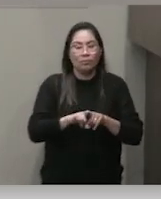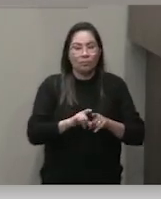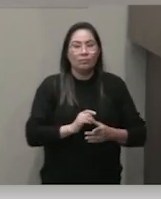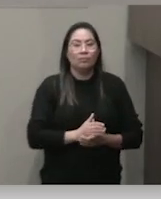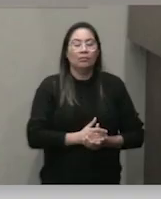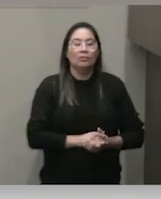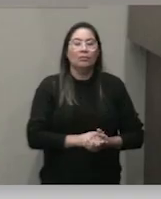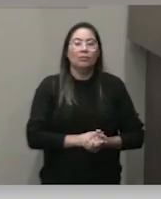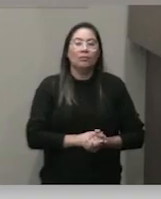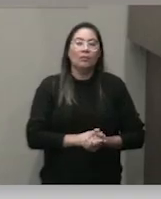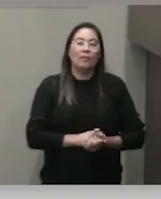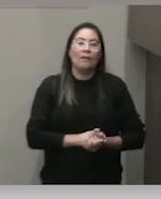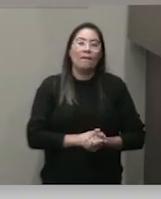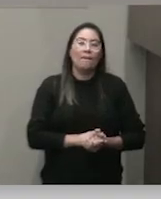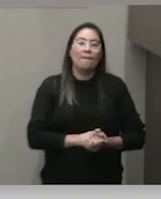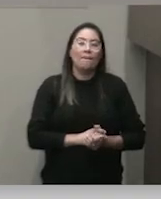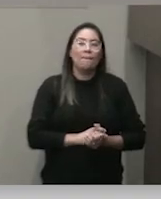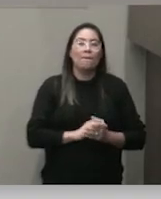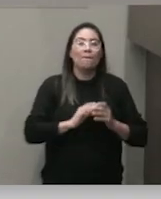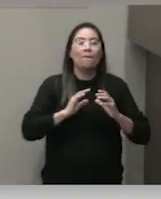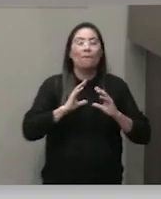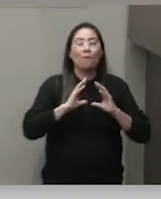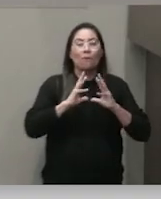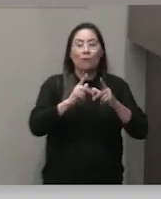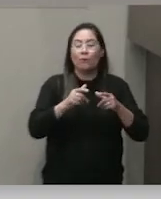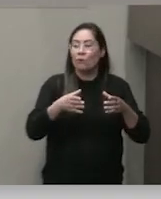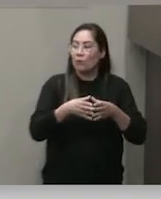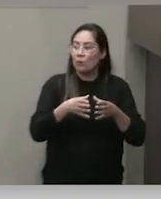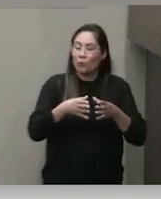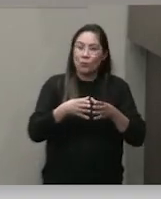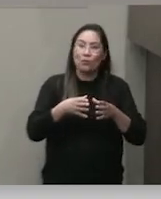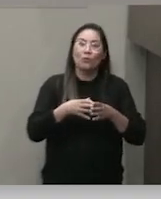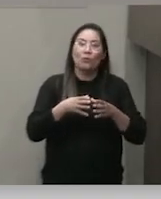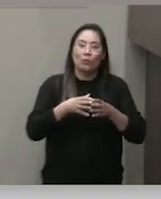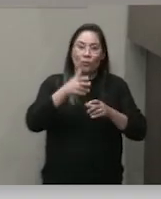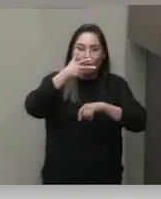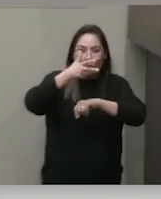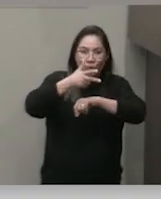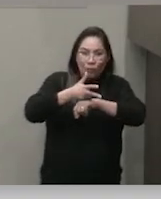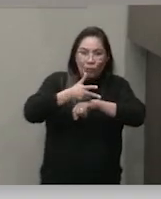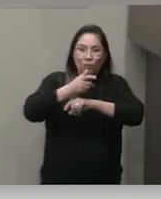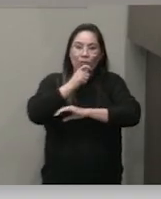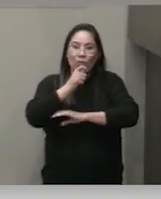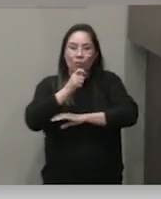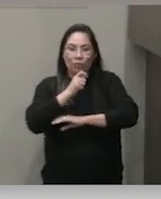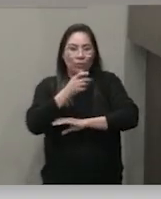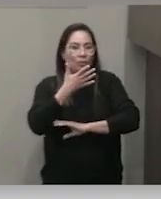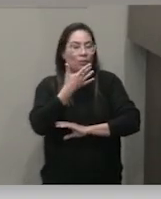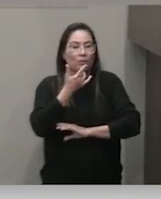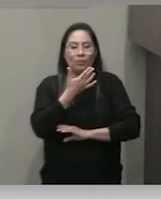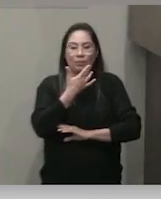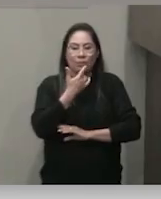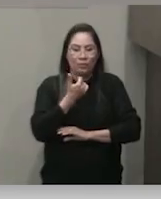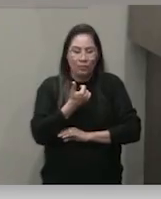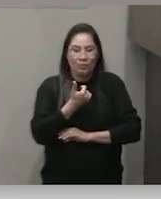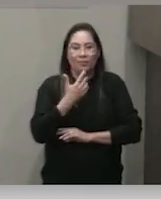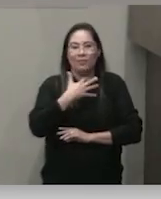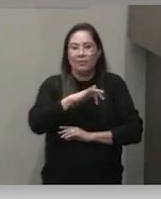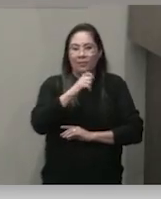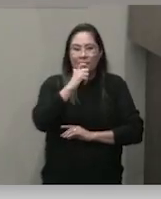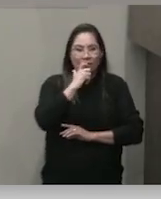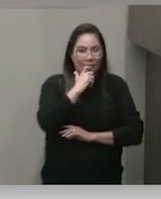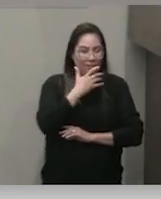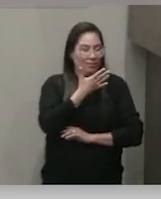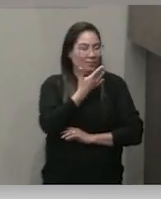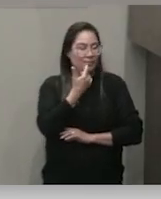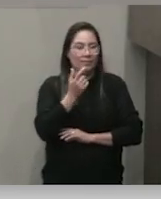publicamente nesse momento, é toda a equipe da comunicação, que deu trabalho. Não foi fácil, realmente, né, professora Regina? Lidar com criança não é